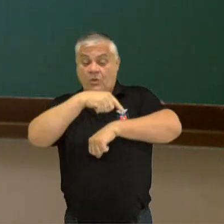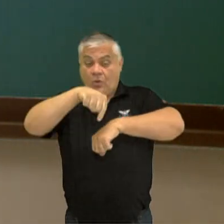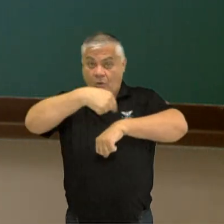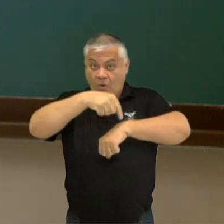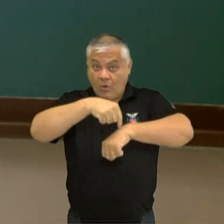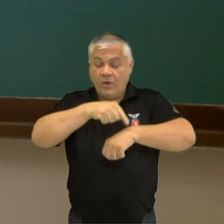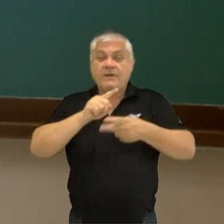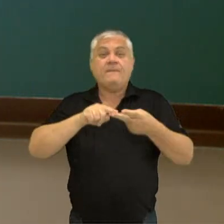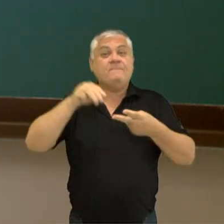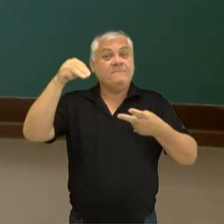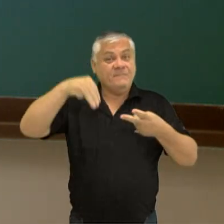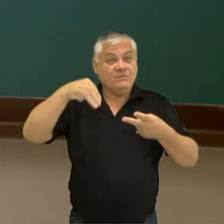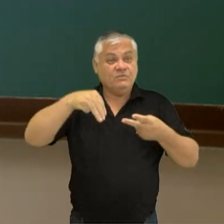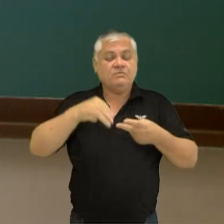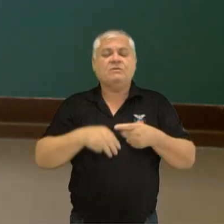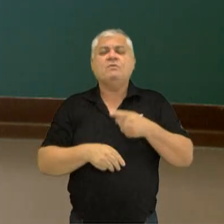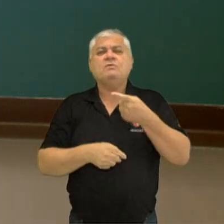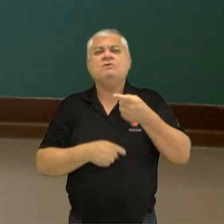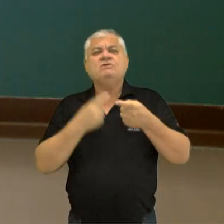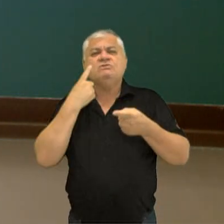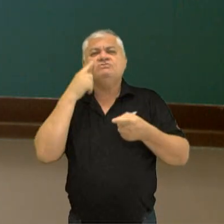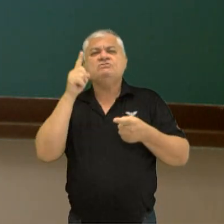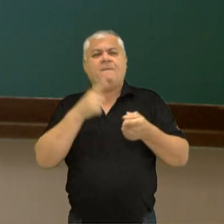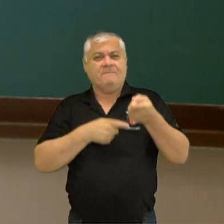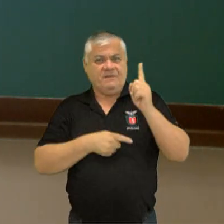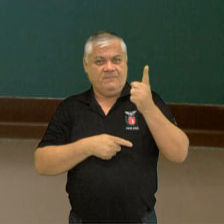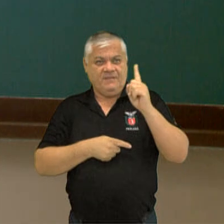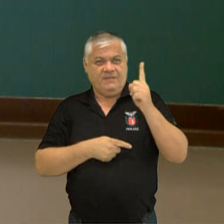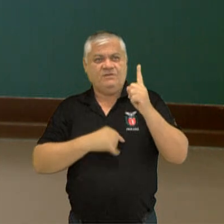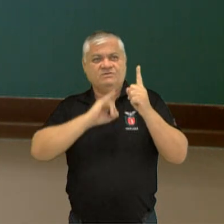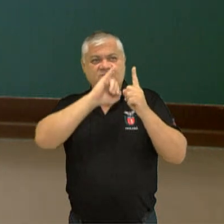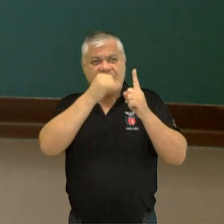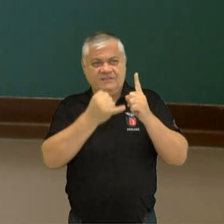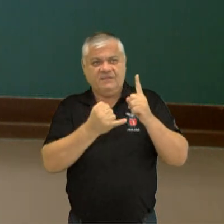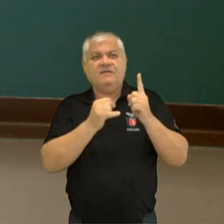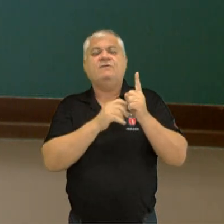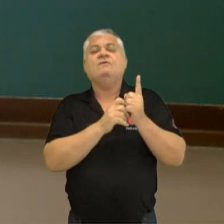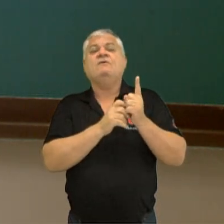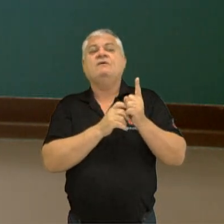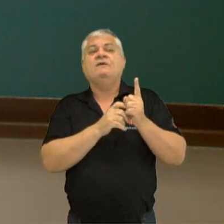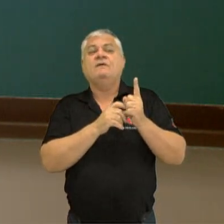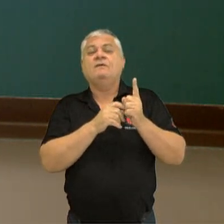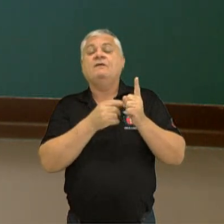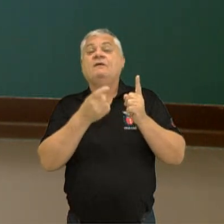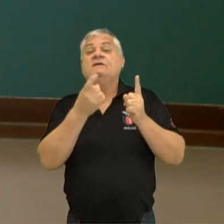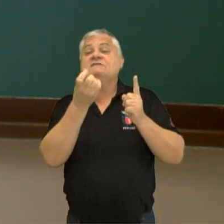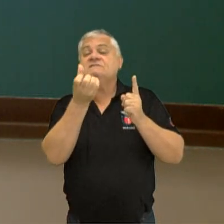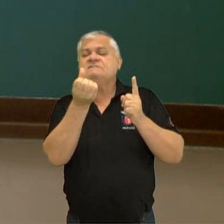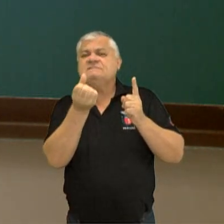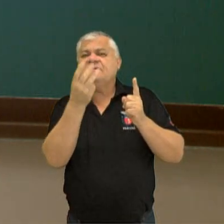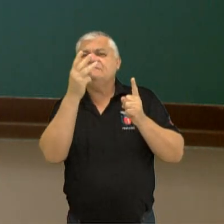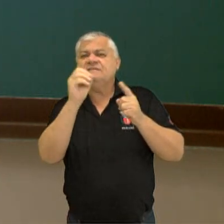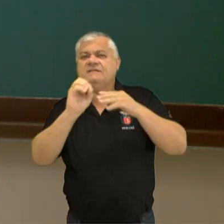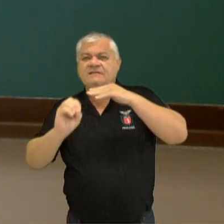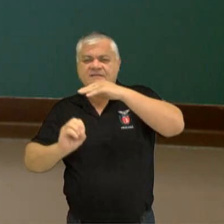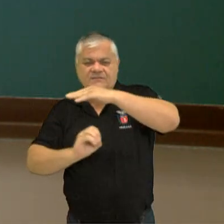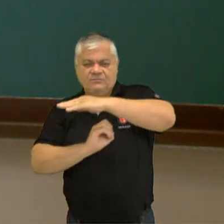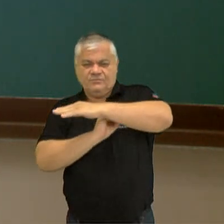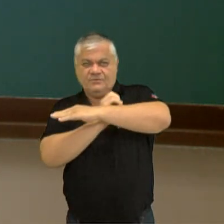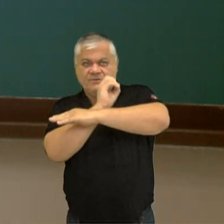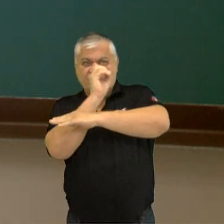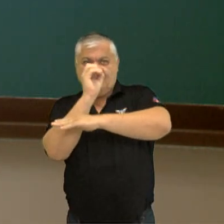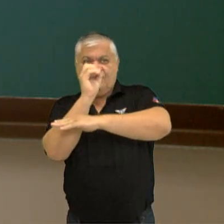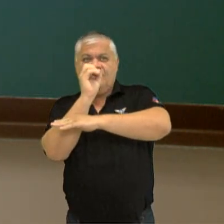primeiro dia dessa tabela foi medido no dia 1º de janeiro de 2009. É o primeiro dia, o sol nasceu às 6h30 da